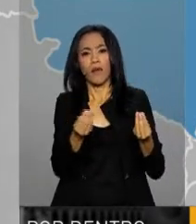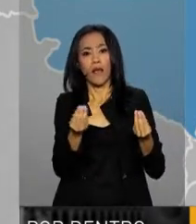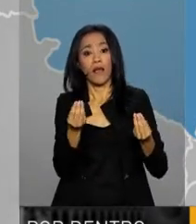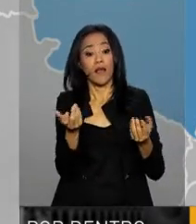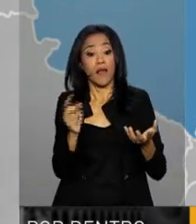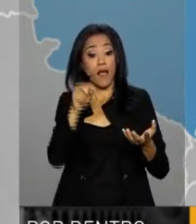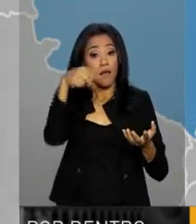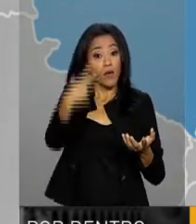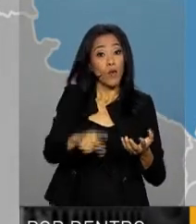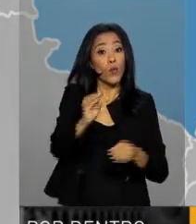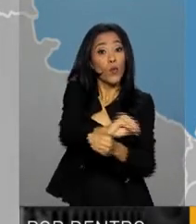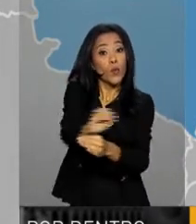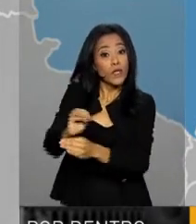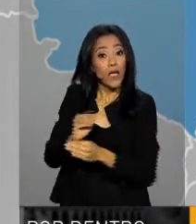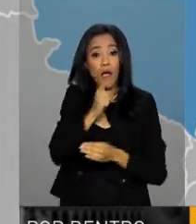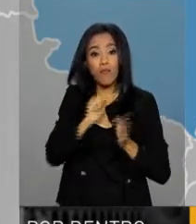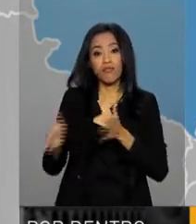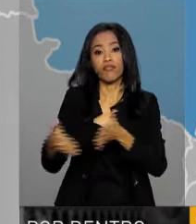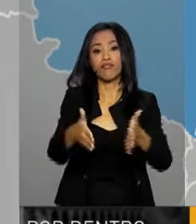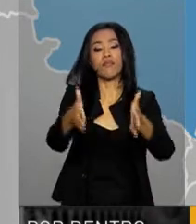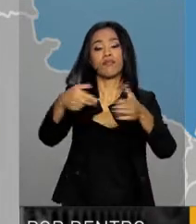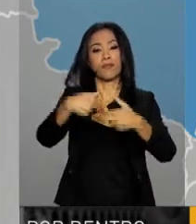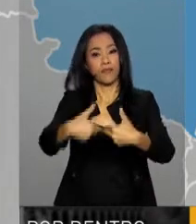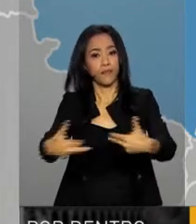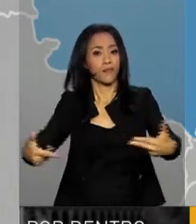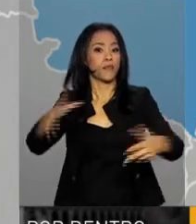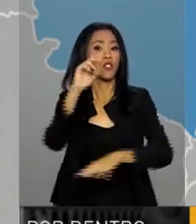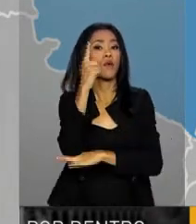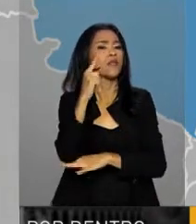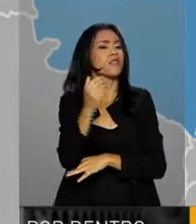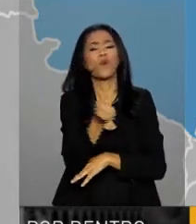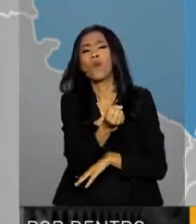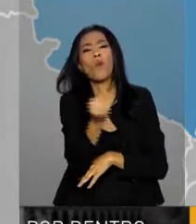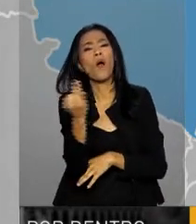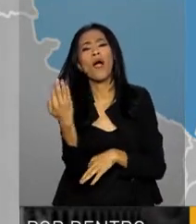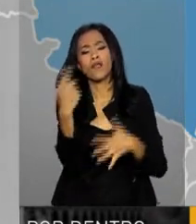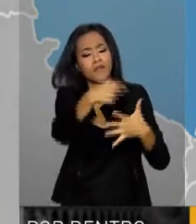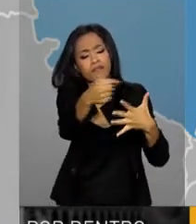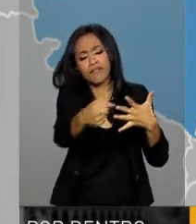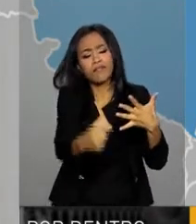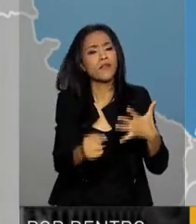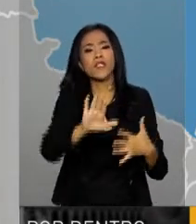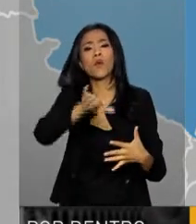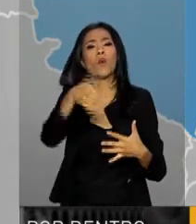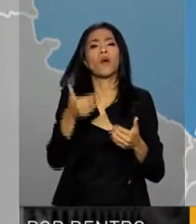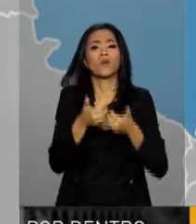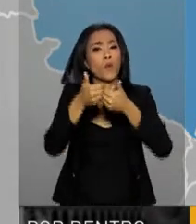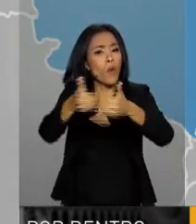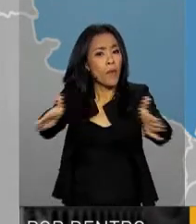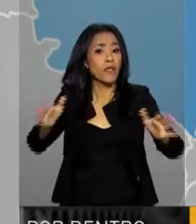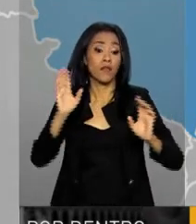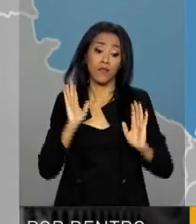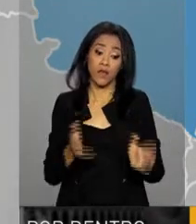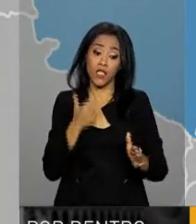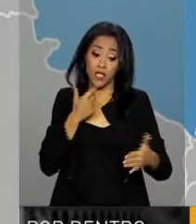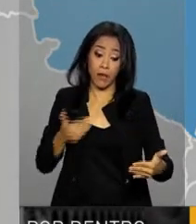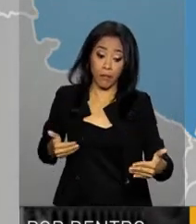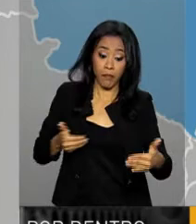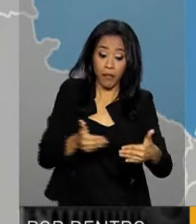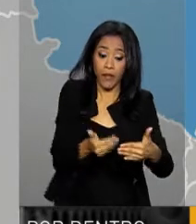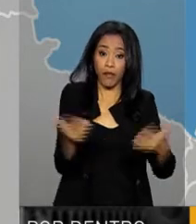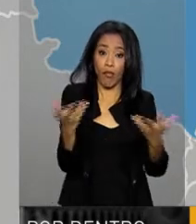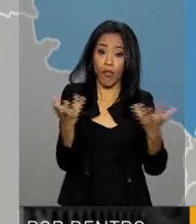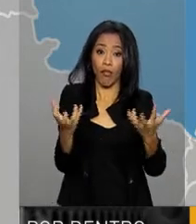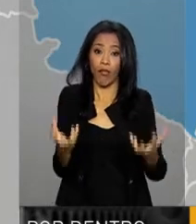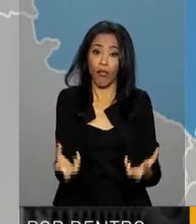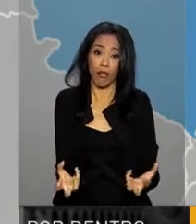aqui em goiás eu gostaria de saber quais são as sensações de quando elas vão acontecer de fato dizendo que o período disse a já está próximo de iniciar aqui no nosso